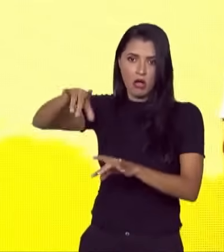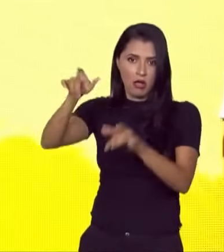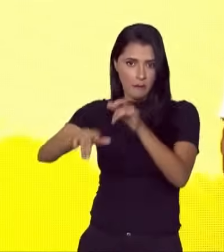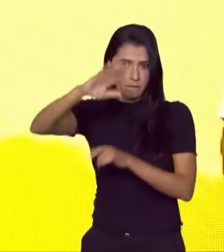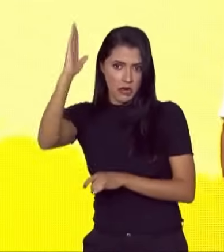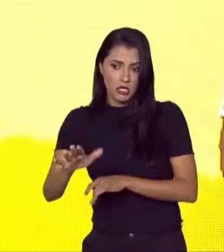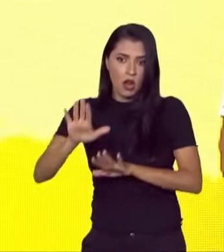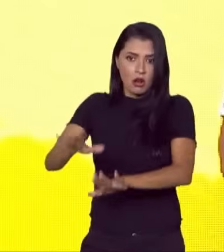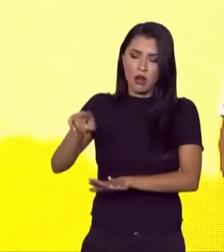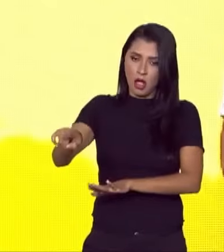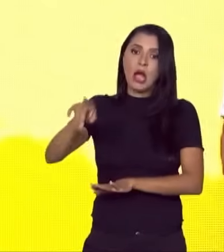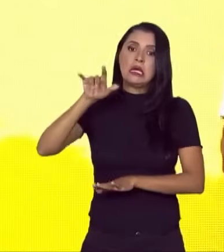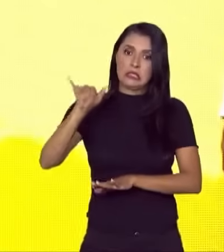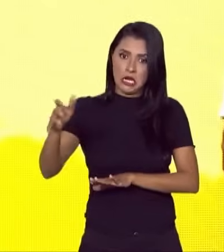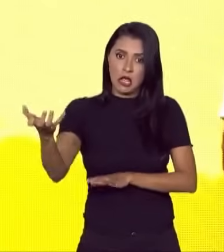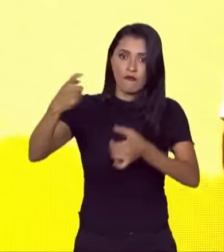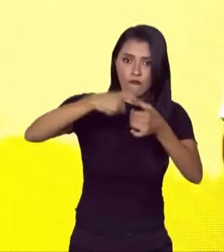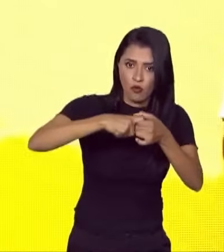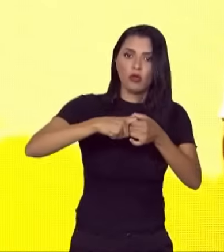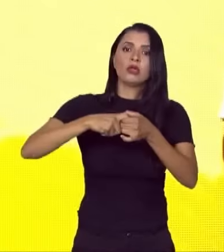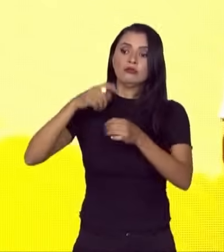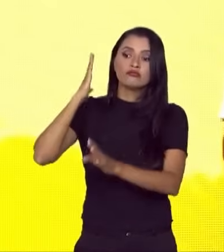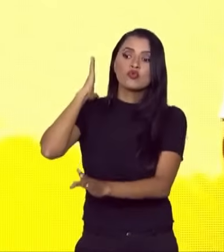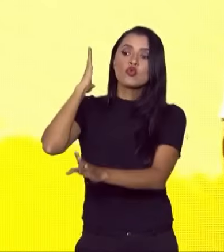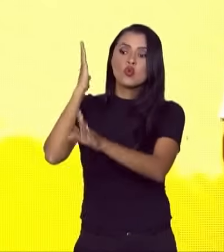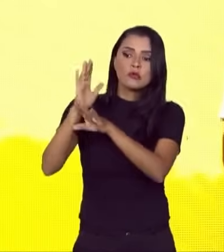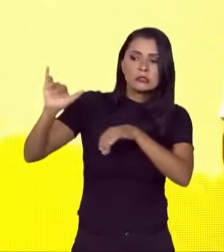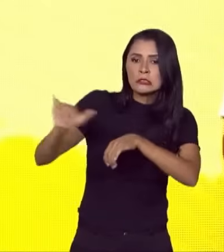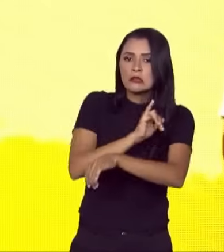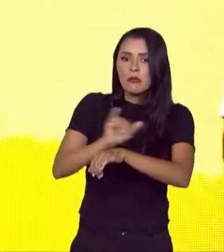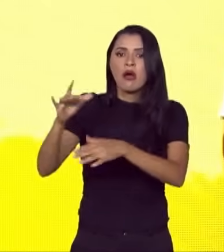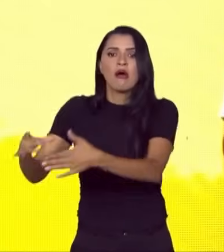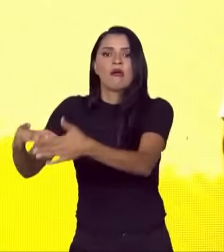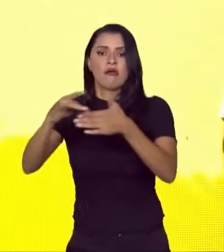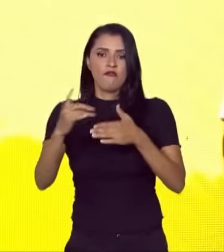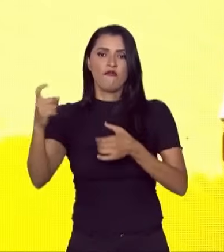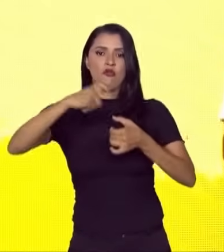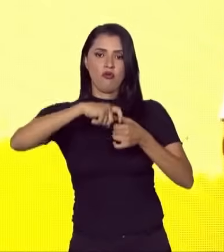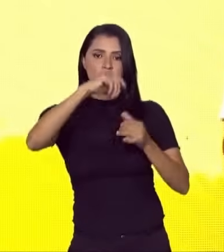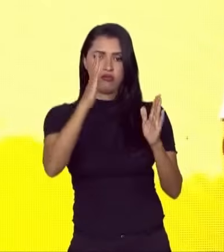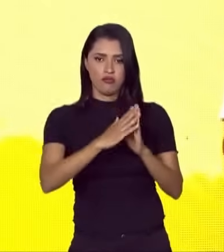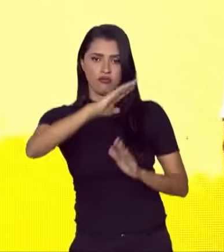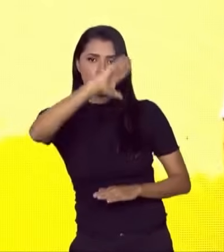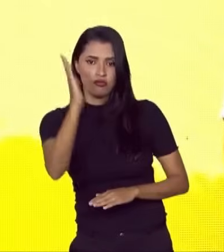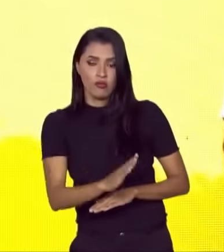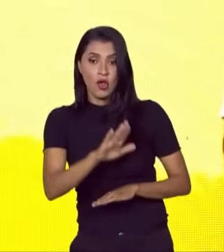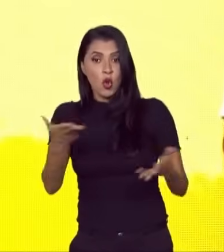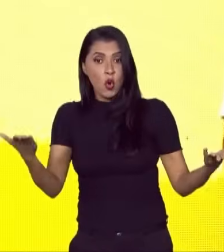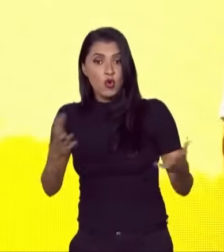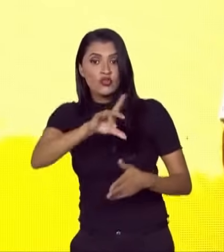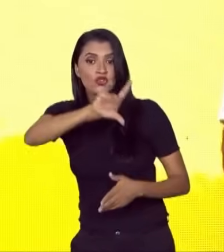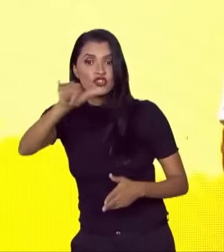lá se ele quiser voltar. Nós vamos ter que encontrar soluções para trazer. Então hoje é um dia de festa,